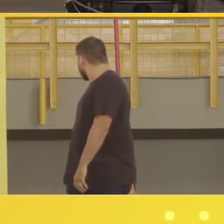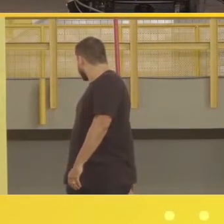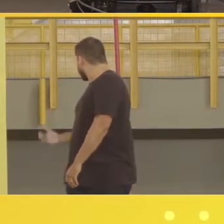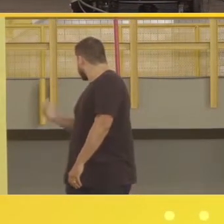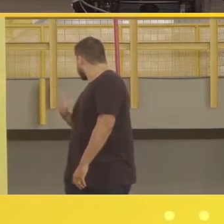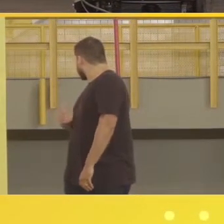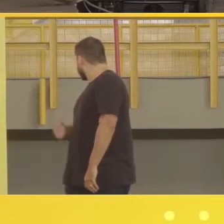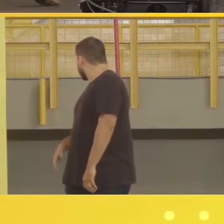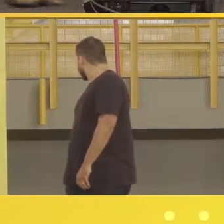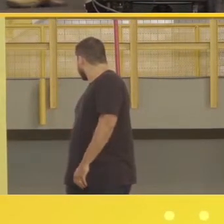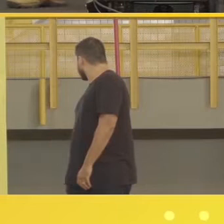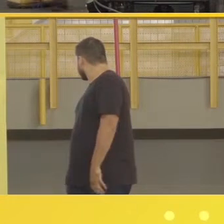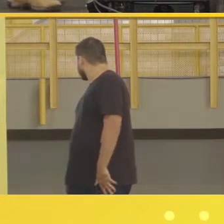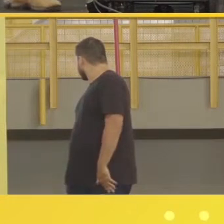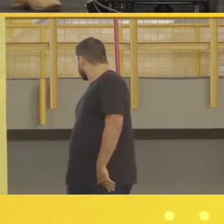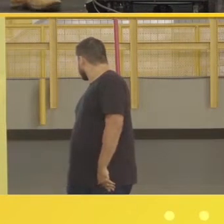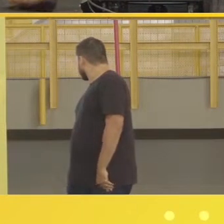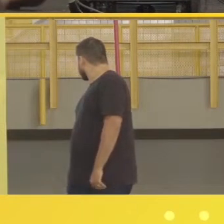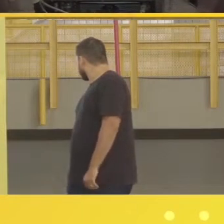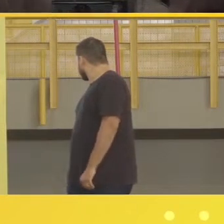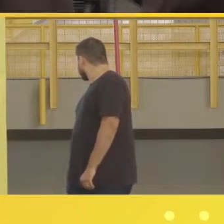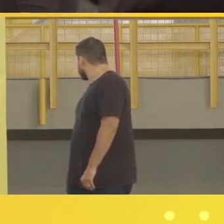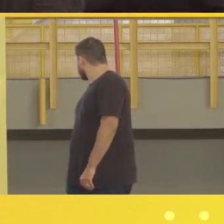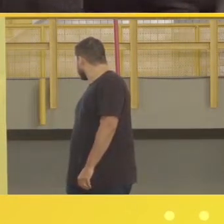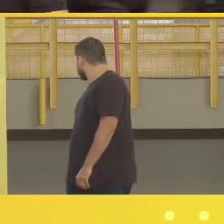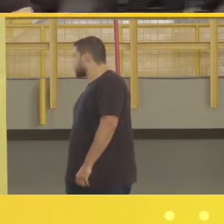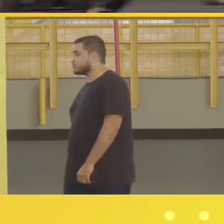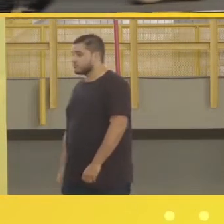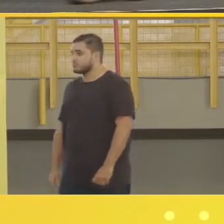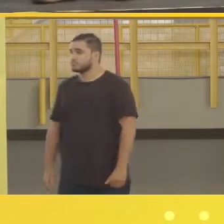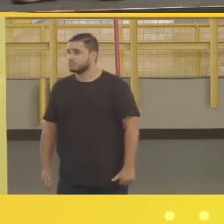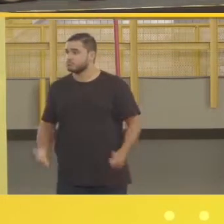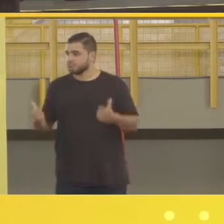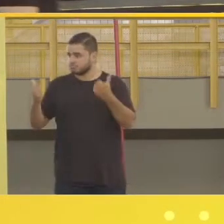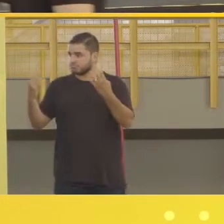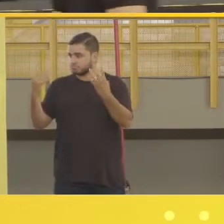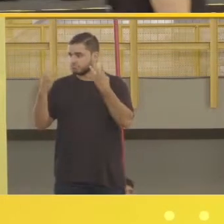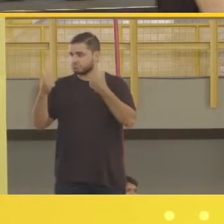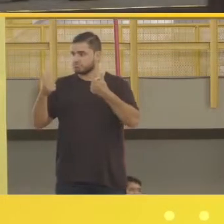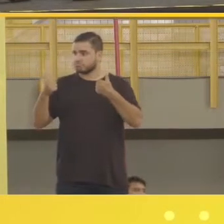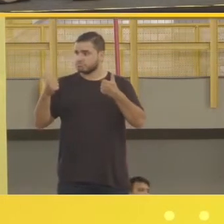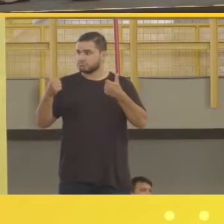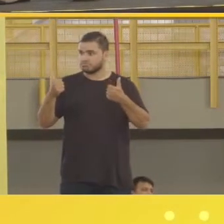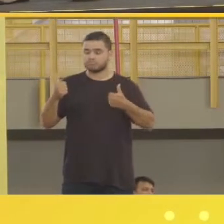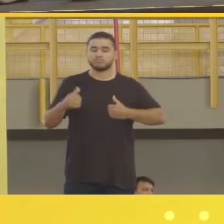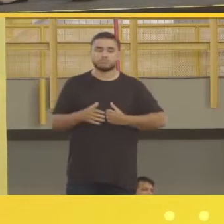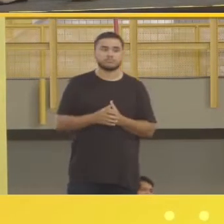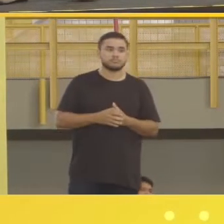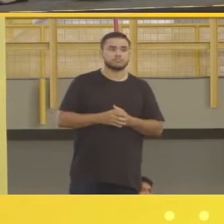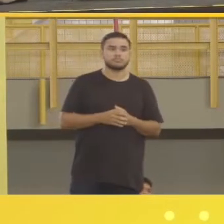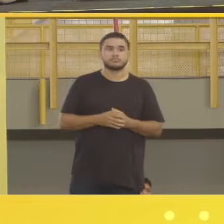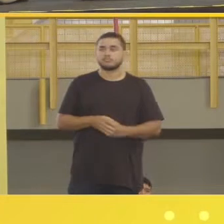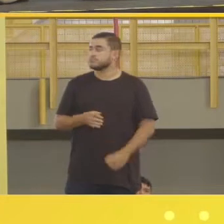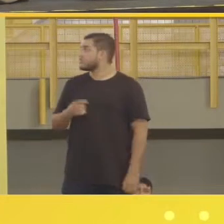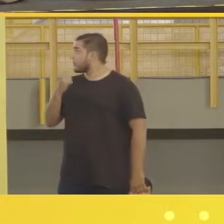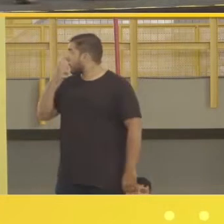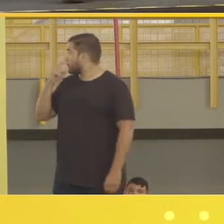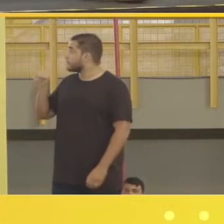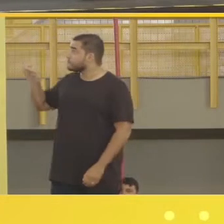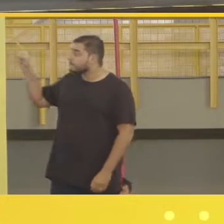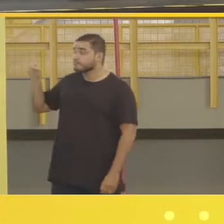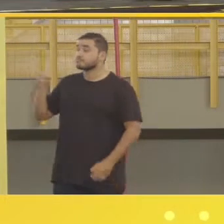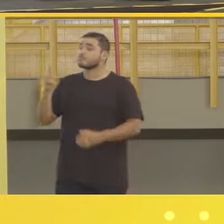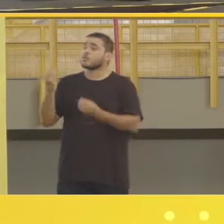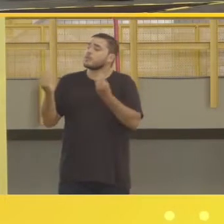cá. Ponto para cá, pronto. A gente vai partir, o nosso ponto de partida é o processo